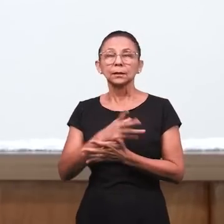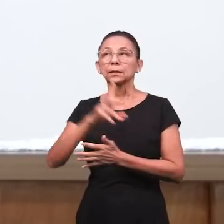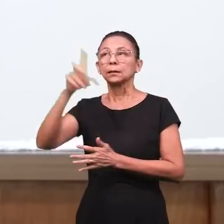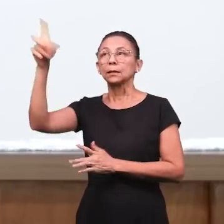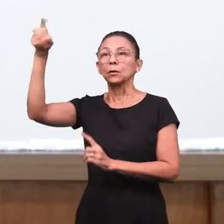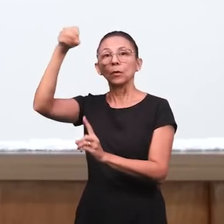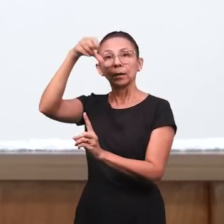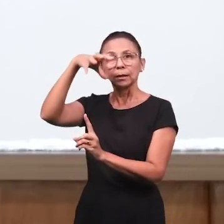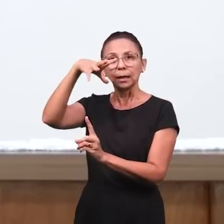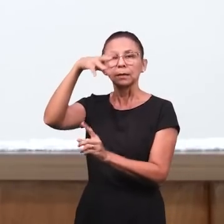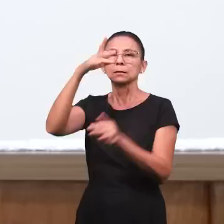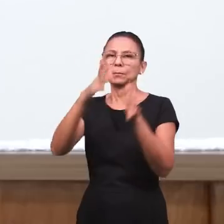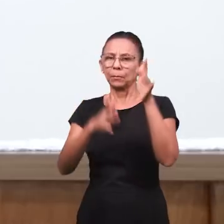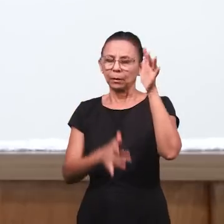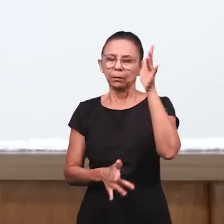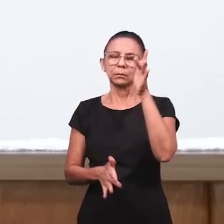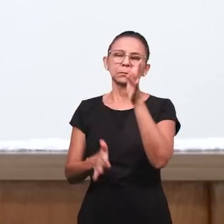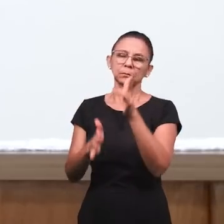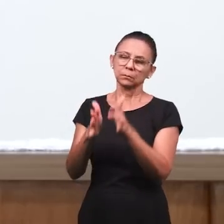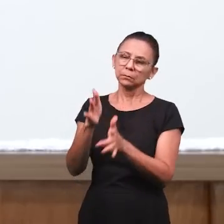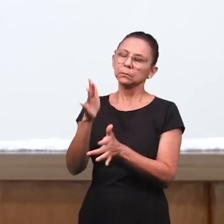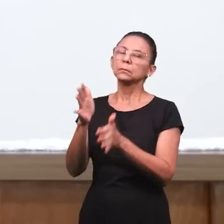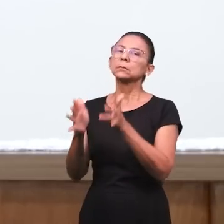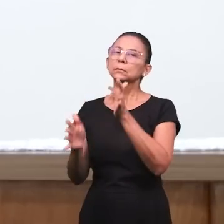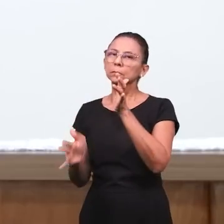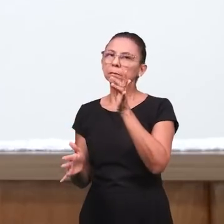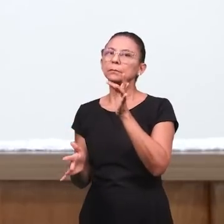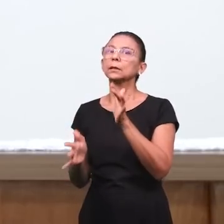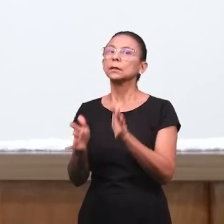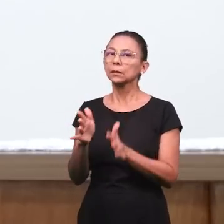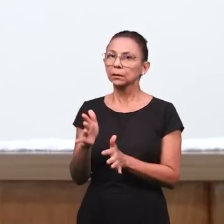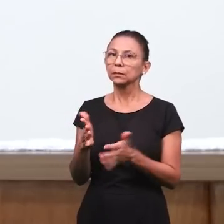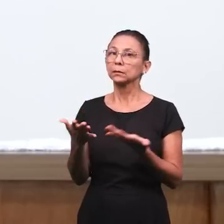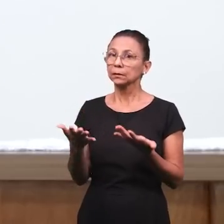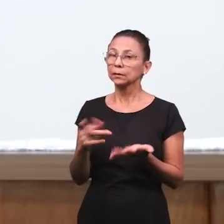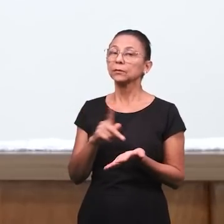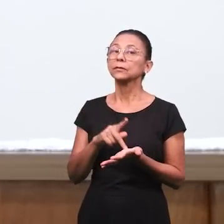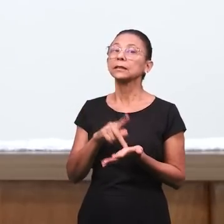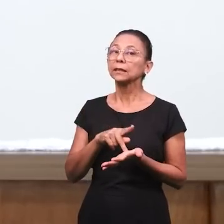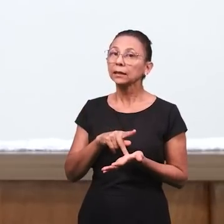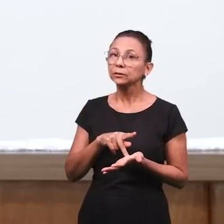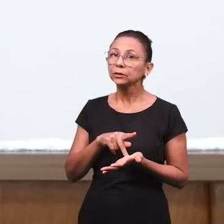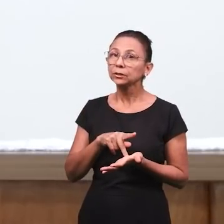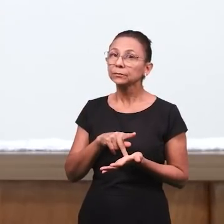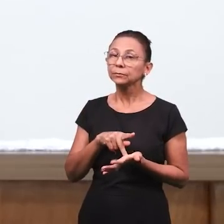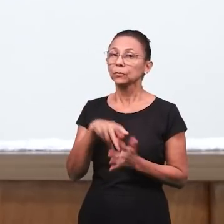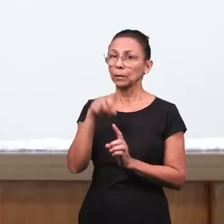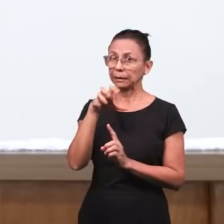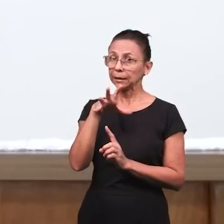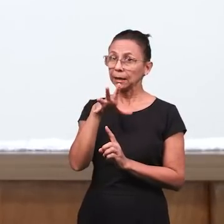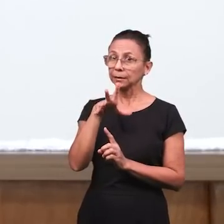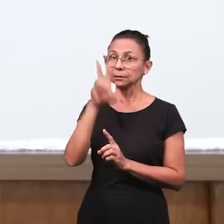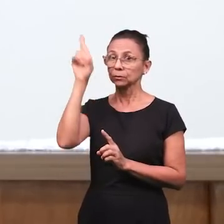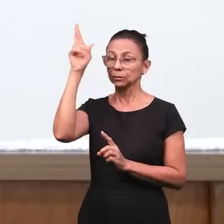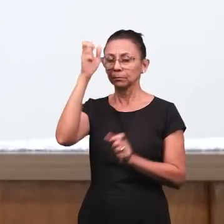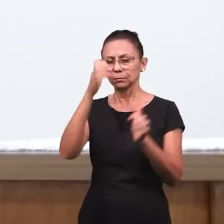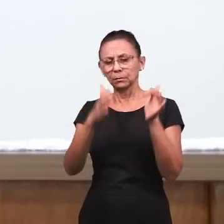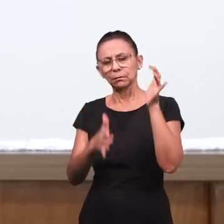terra. Então, enquanto a igreja está aqui, o que paira sobre a terra é a